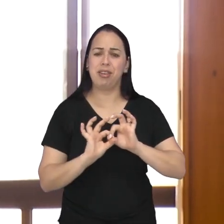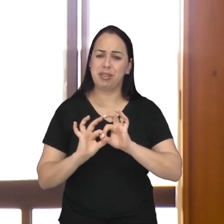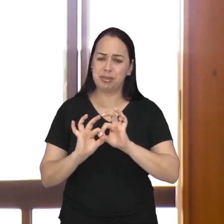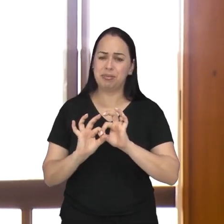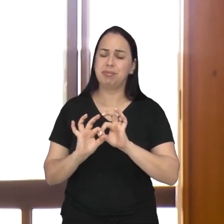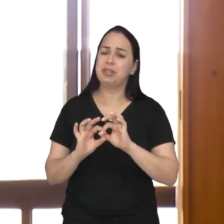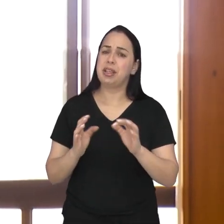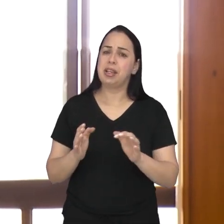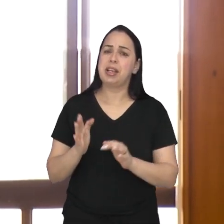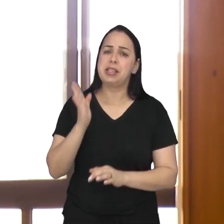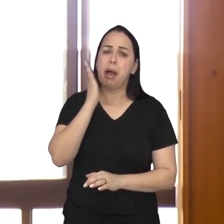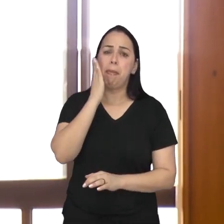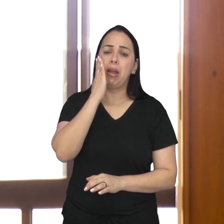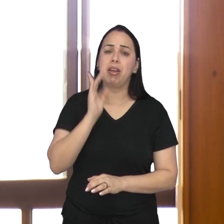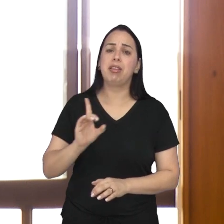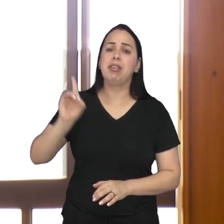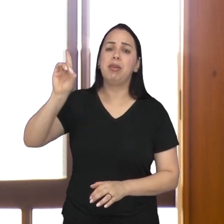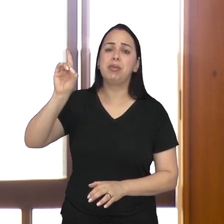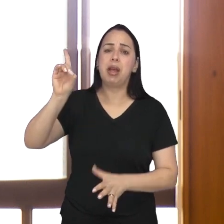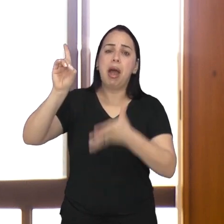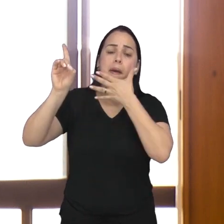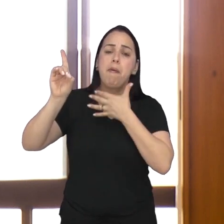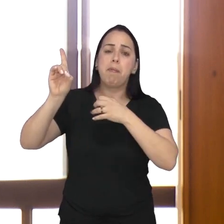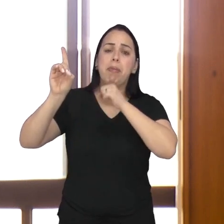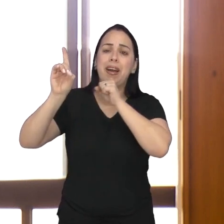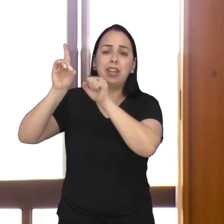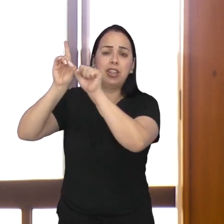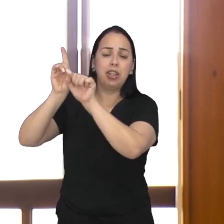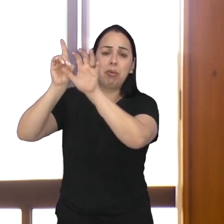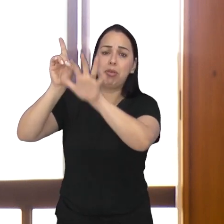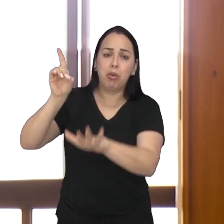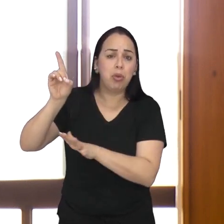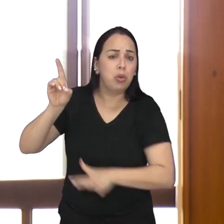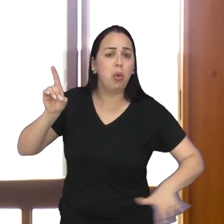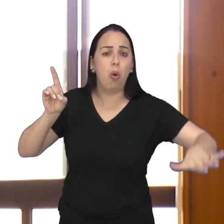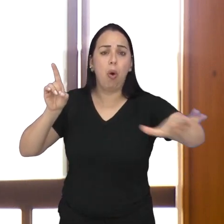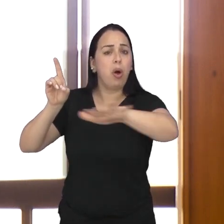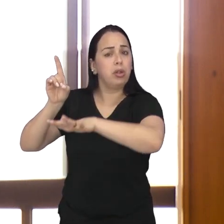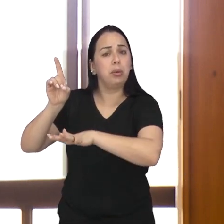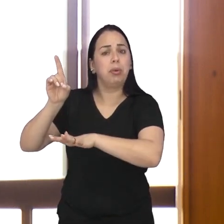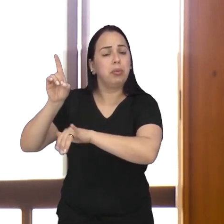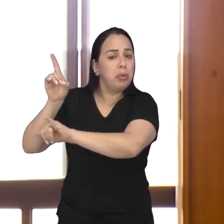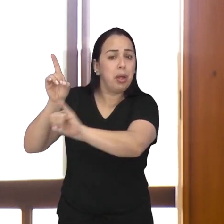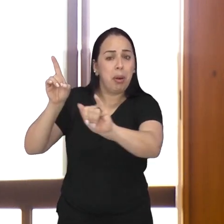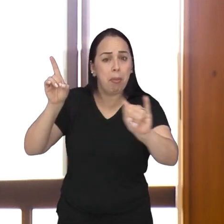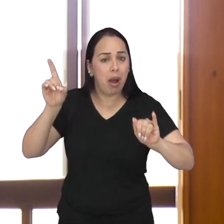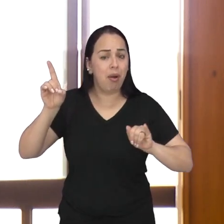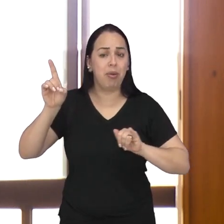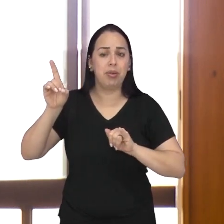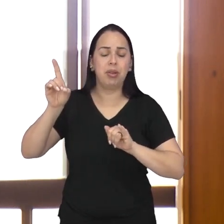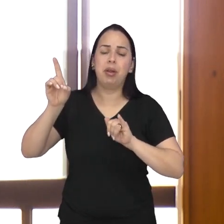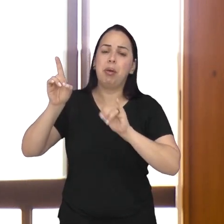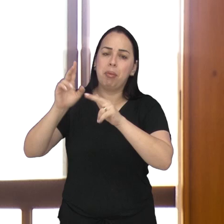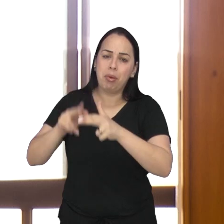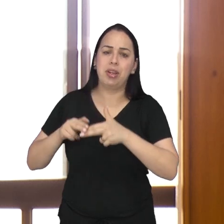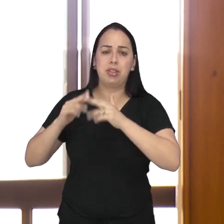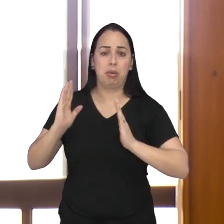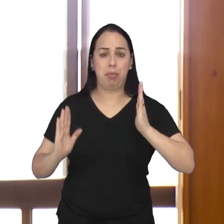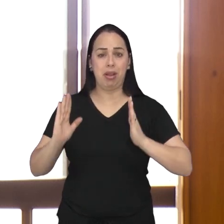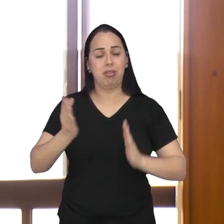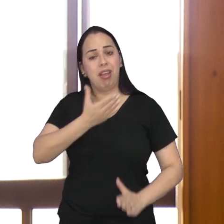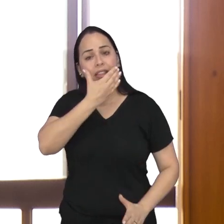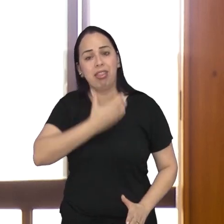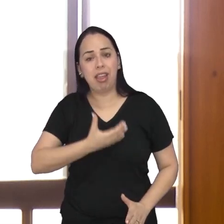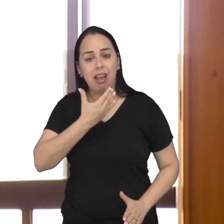fraternidade, sabendo que Deus é Pai de todos nós, somos todos irmãos. Então, o Natal, ele